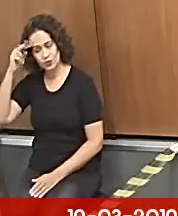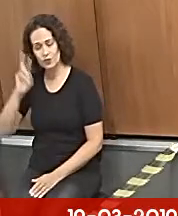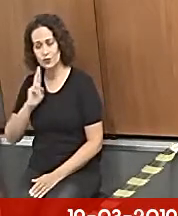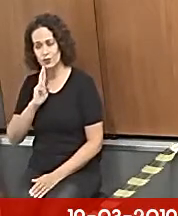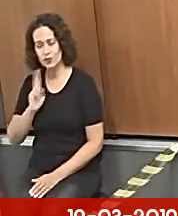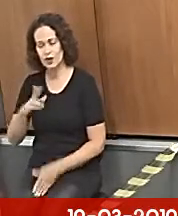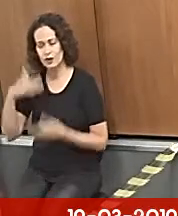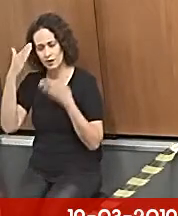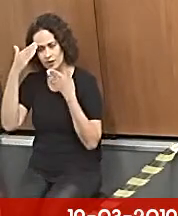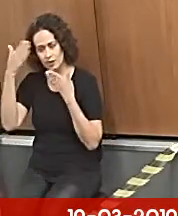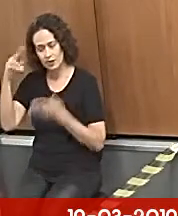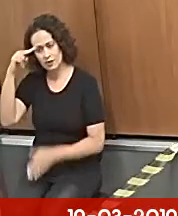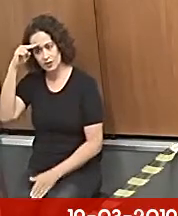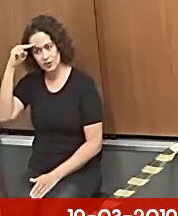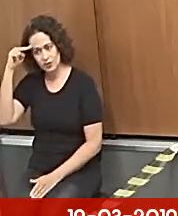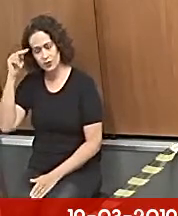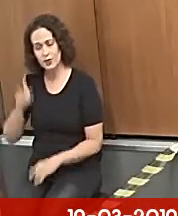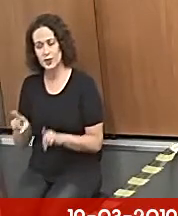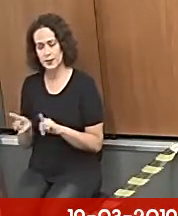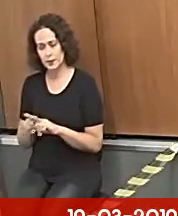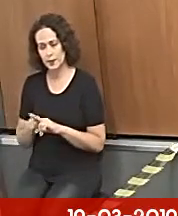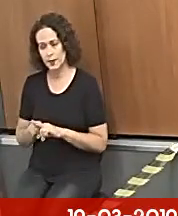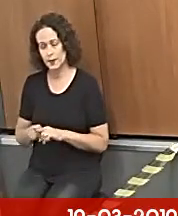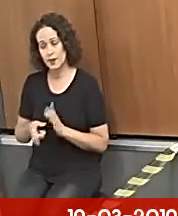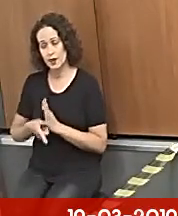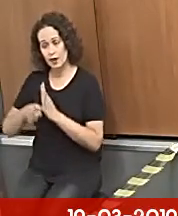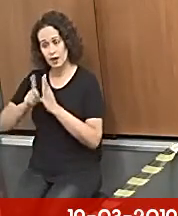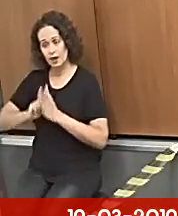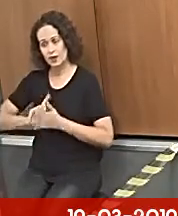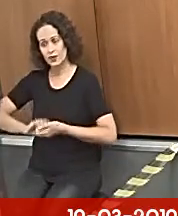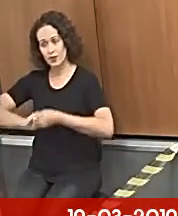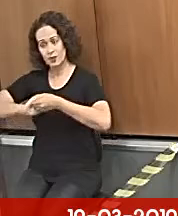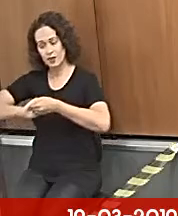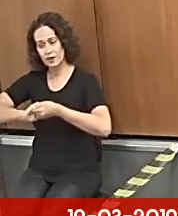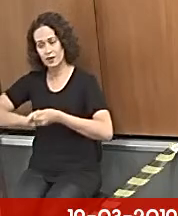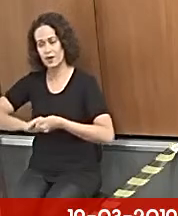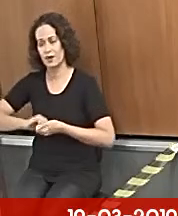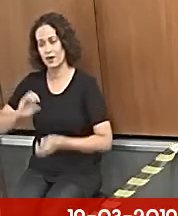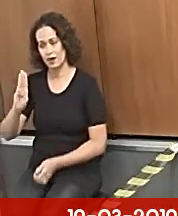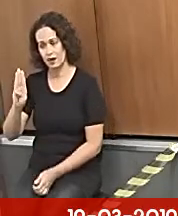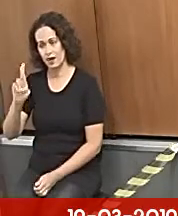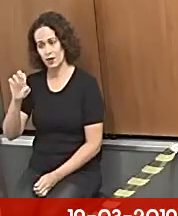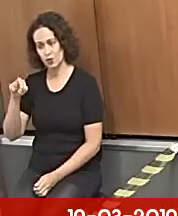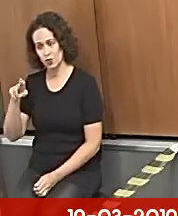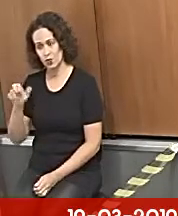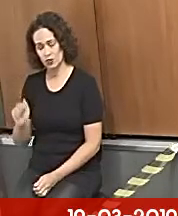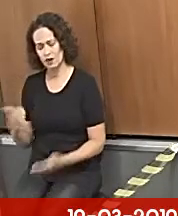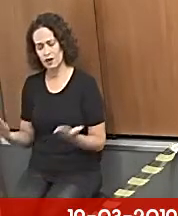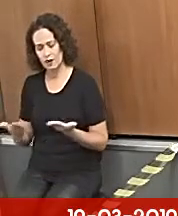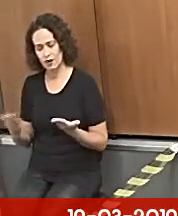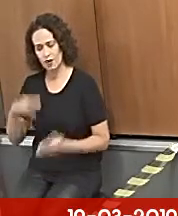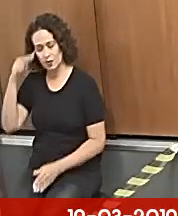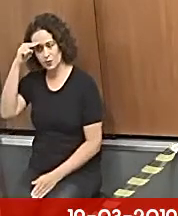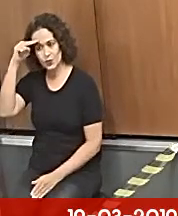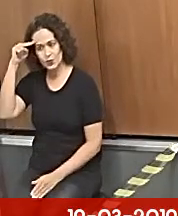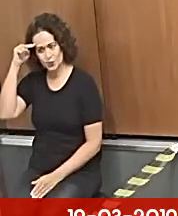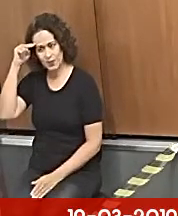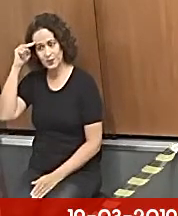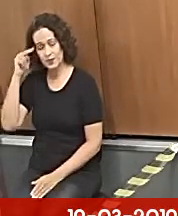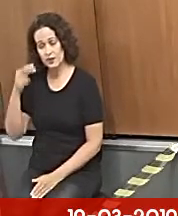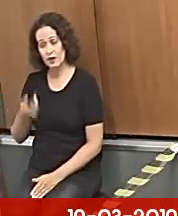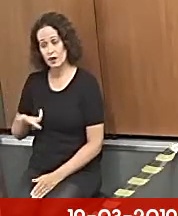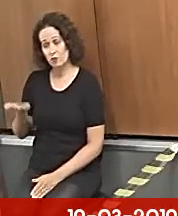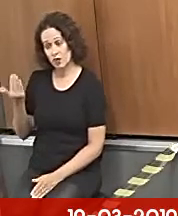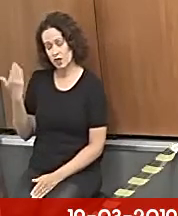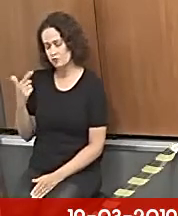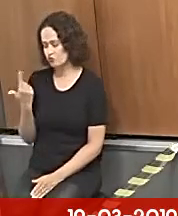agradecendo a ela também quando eu cumprimentei estava bruno agora está no b a cada uma das duas não tinha isso foi mais uma